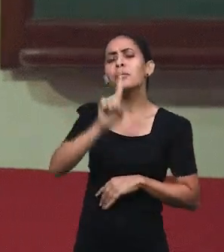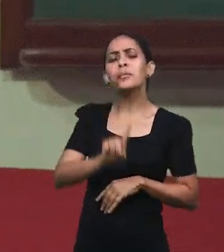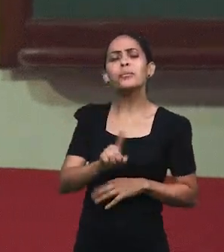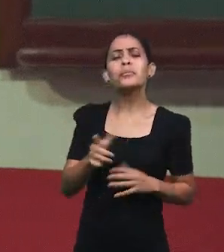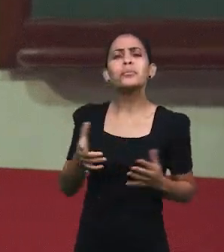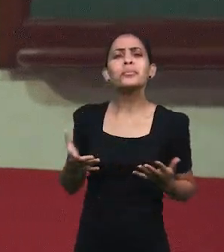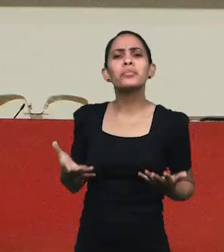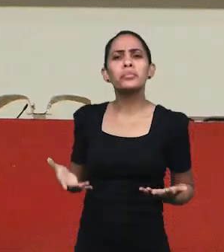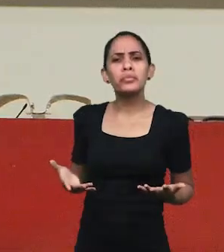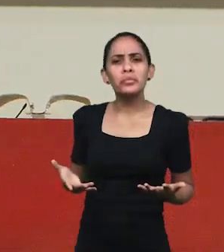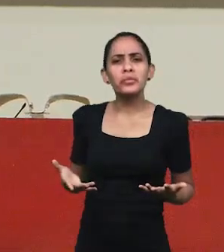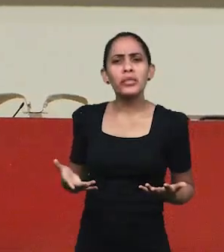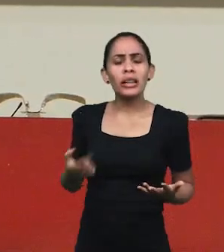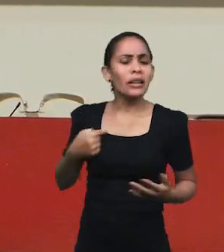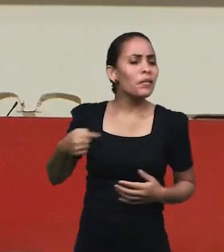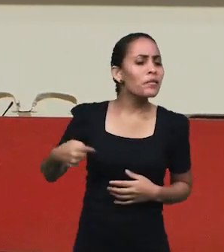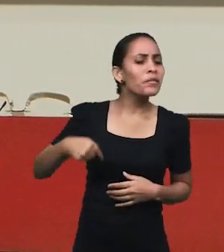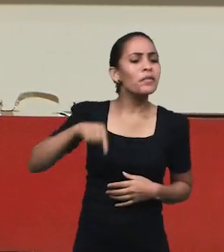enviarei?